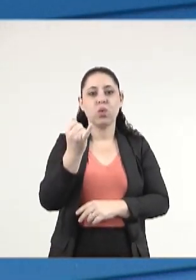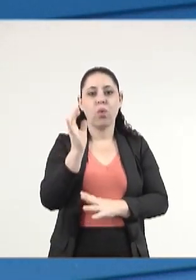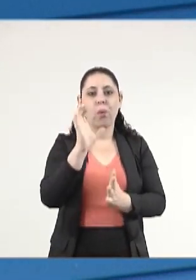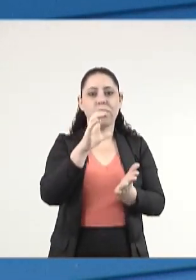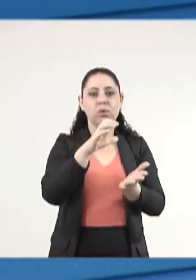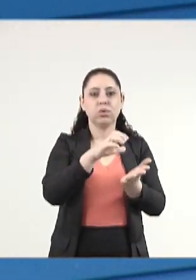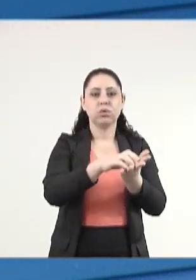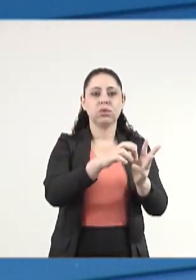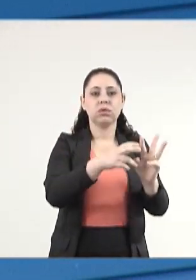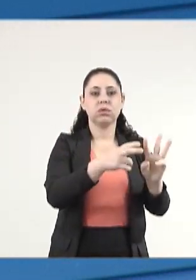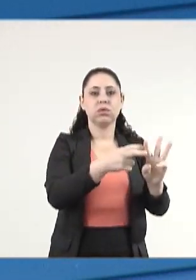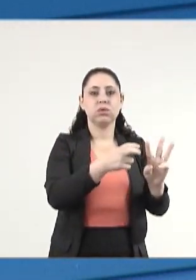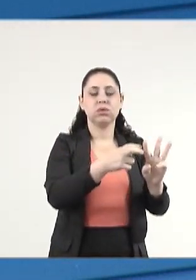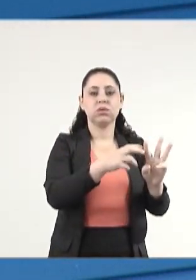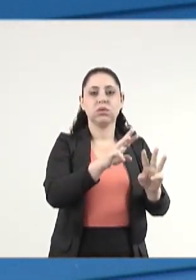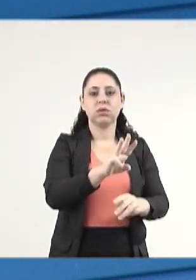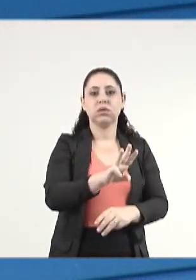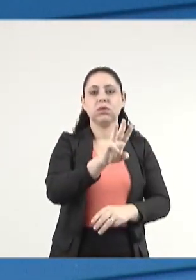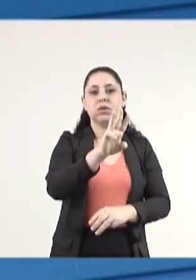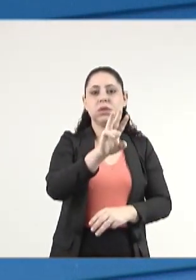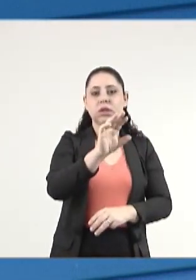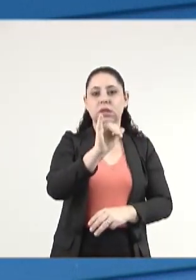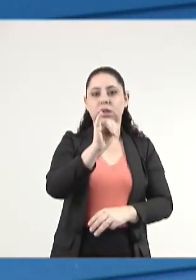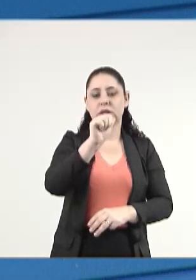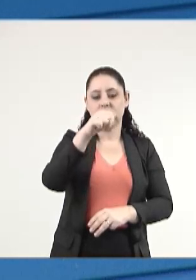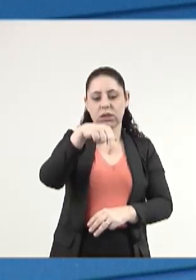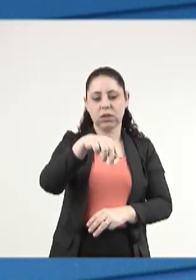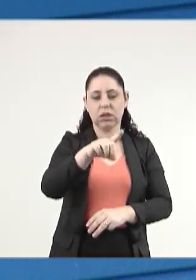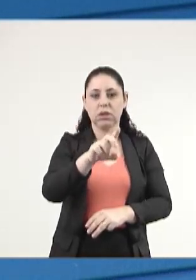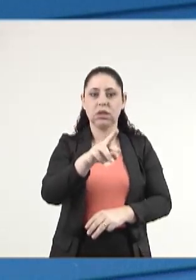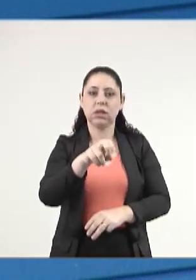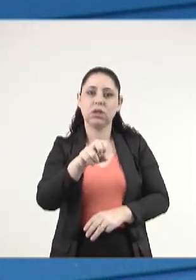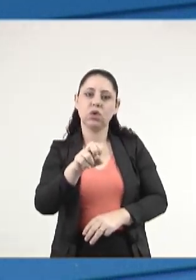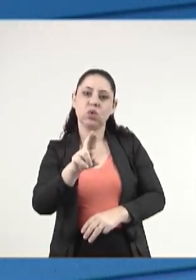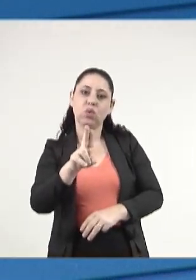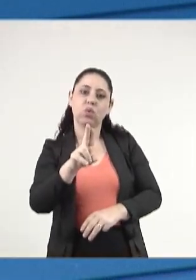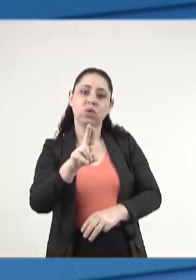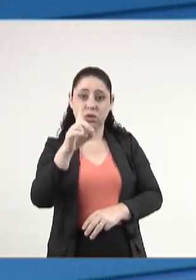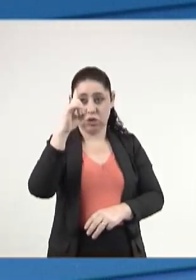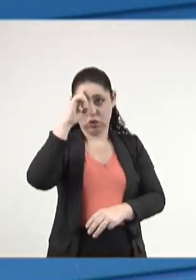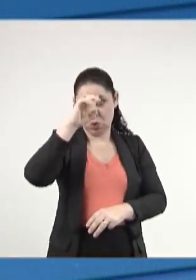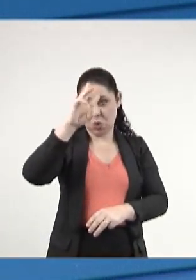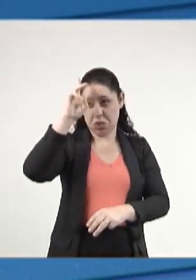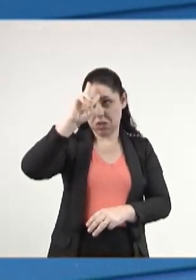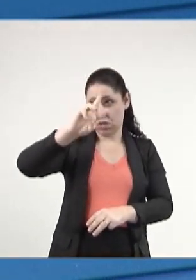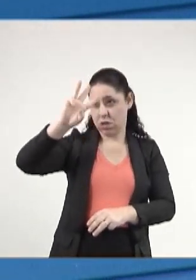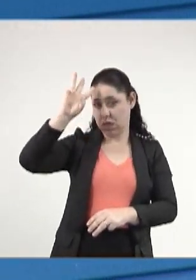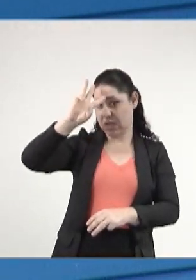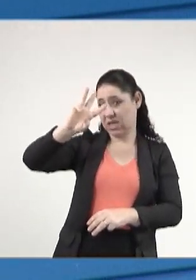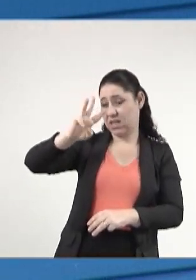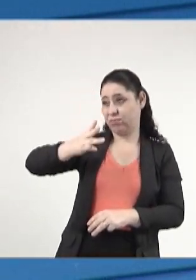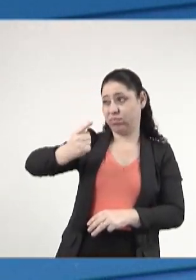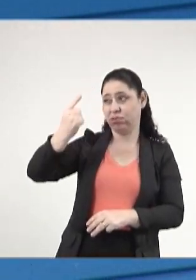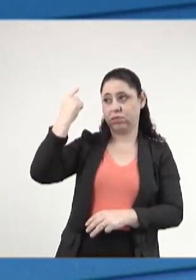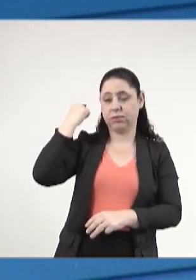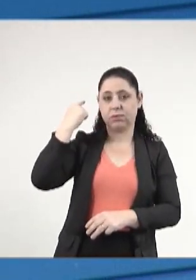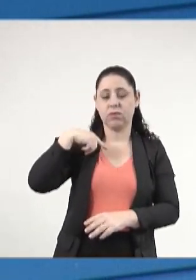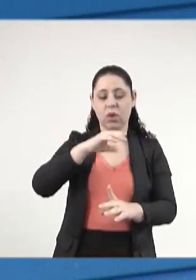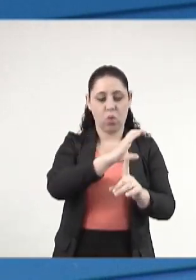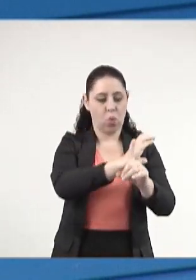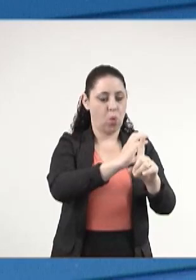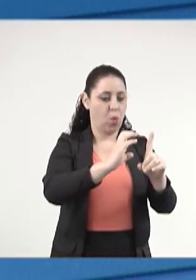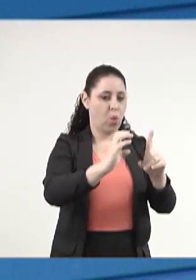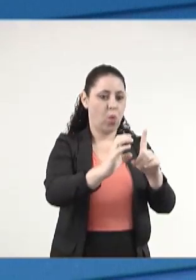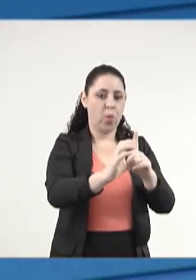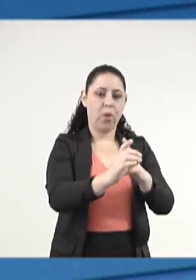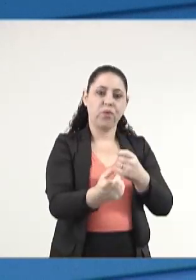comunidade indígena Nhanderu Marangatu. Há 3 dias atrás, a